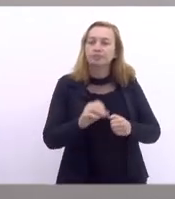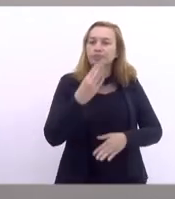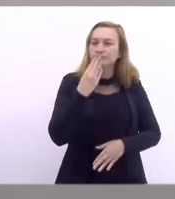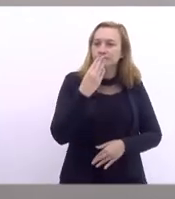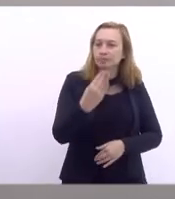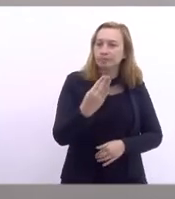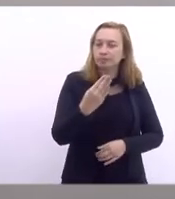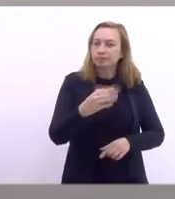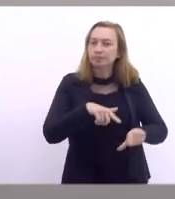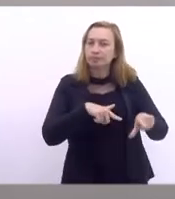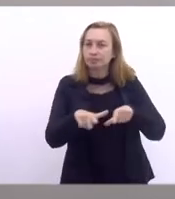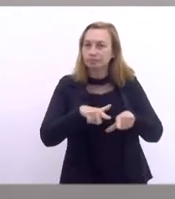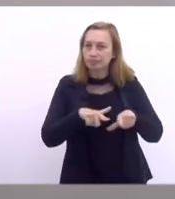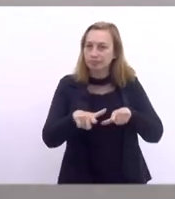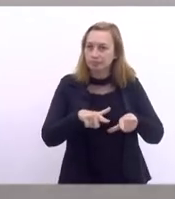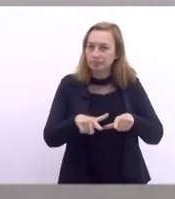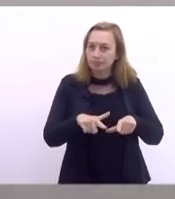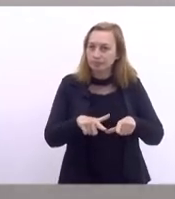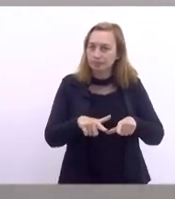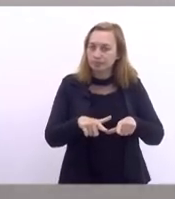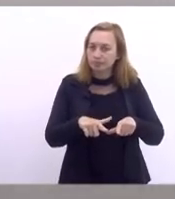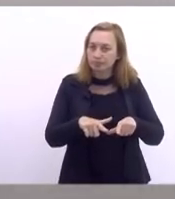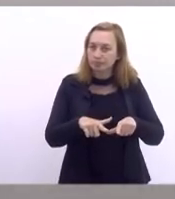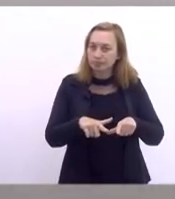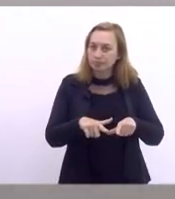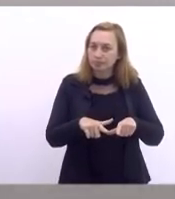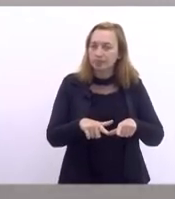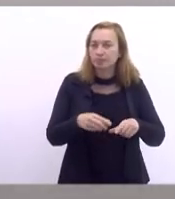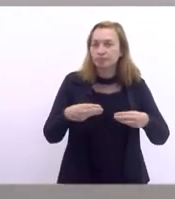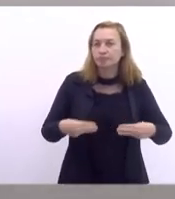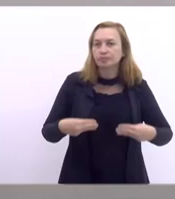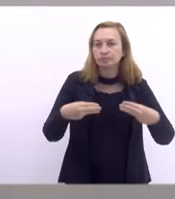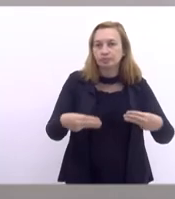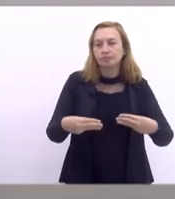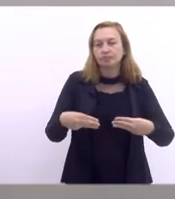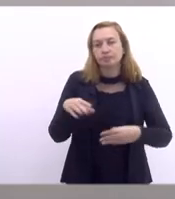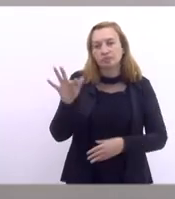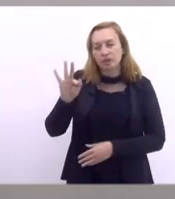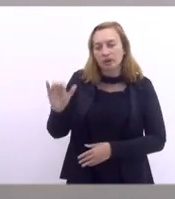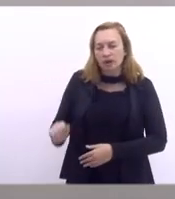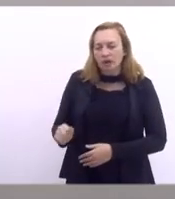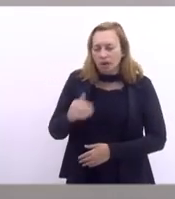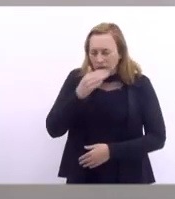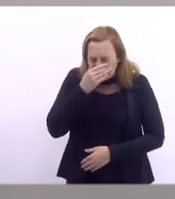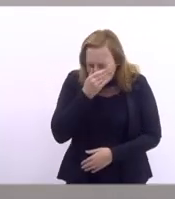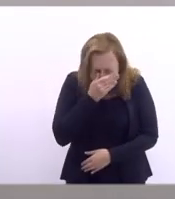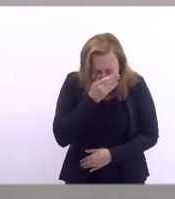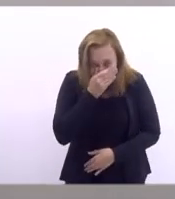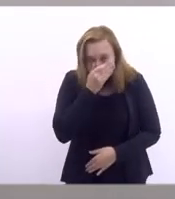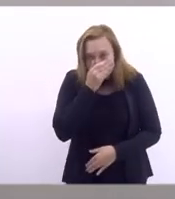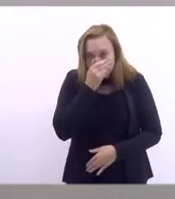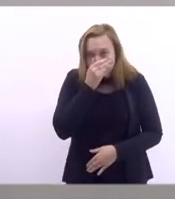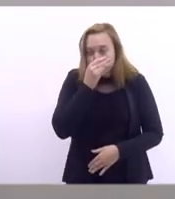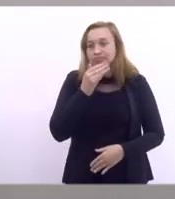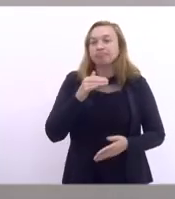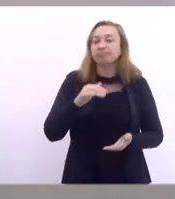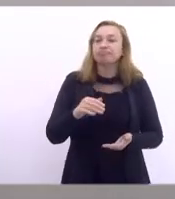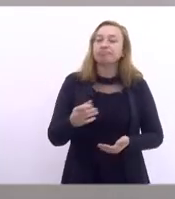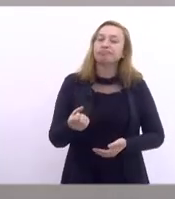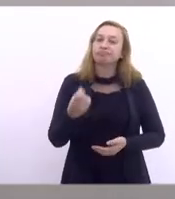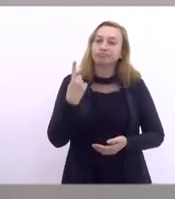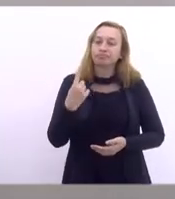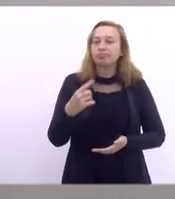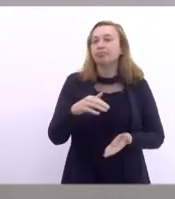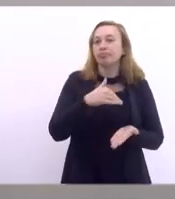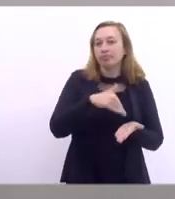tipo de operação era Ministro da Fazenda o atual secretário de Fazenda